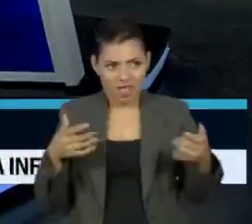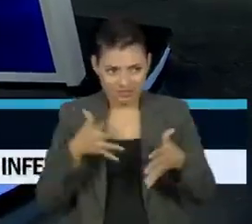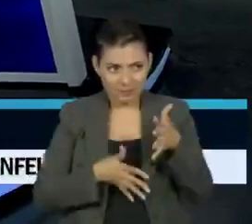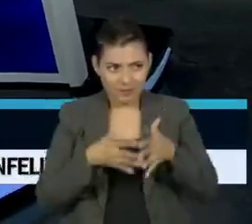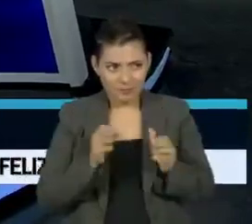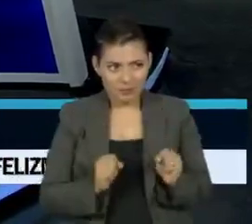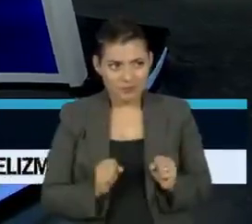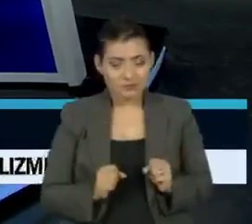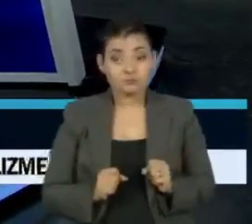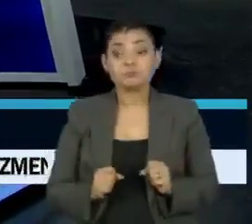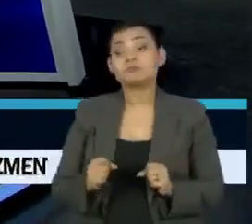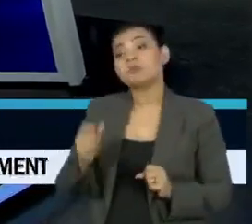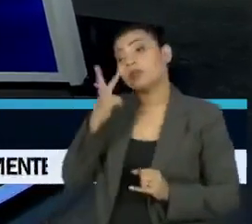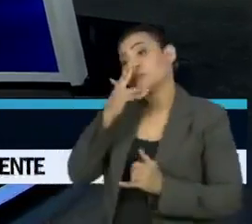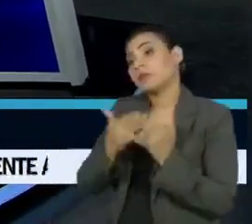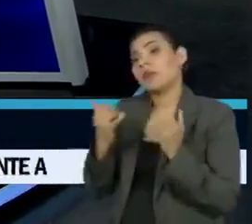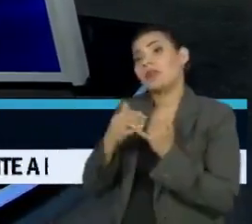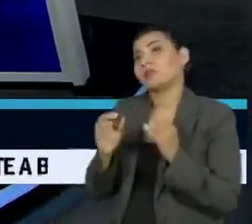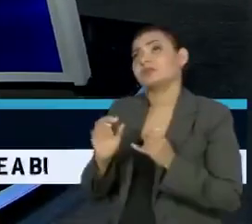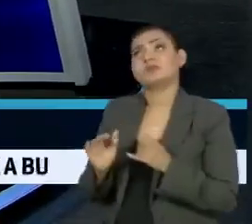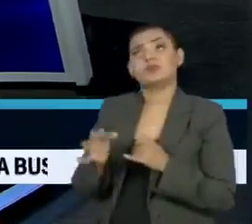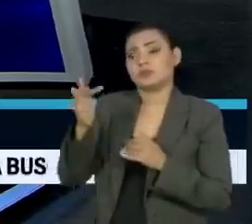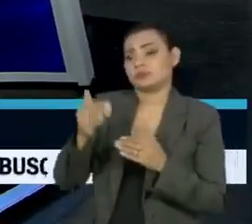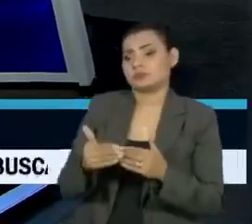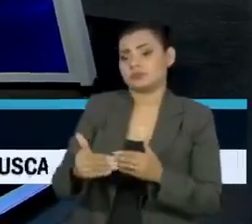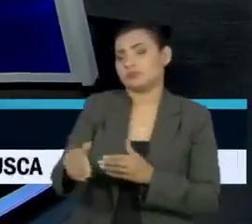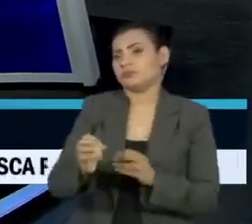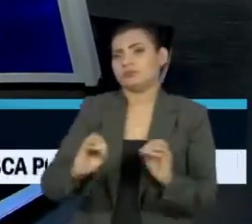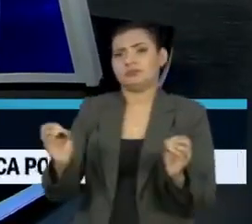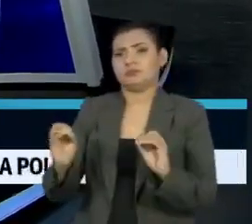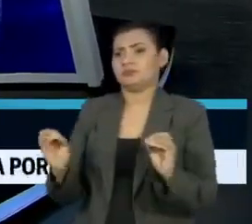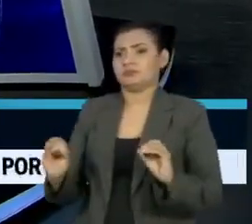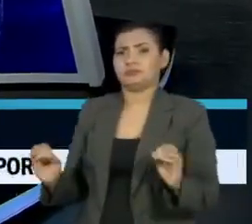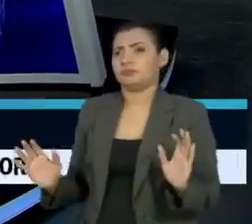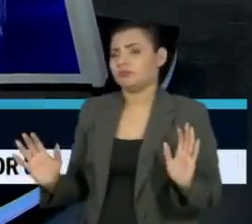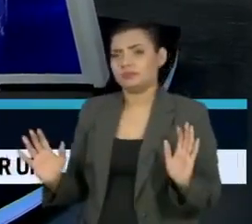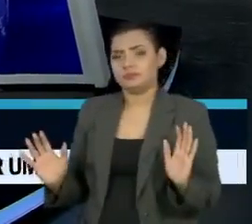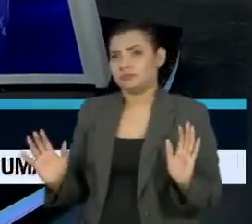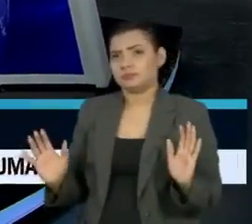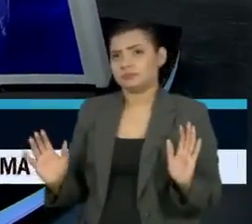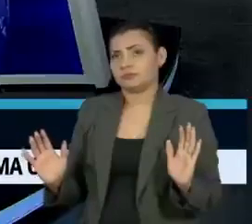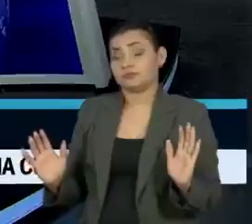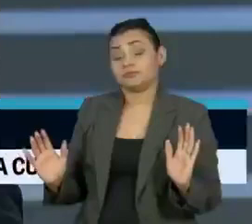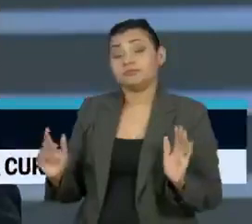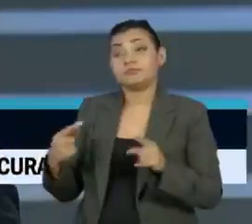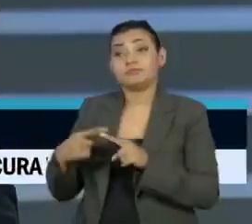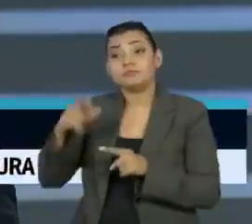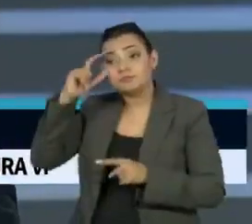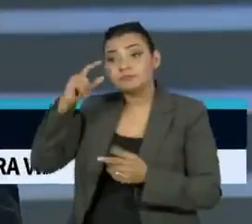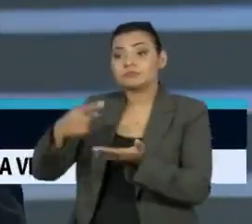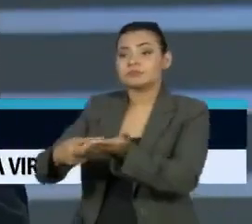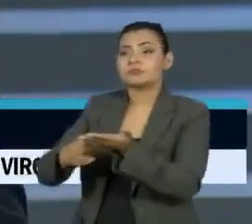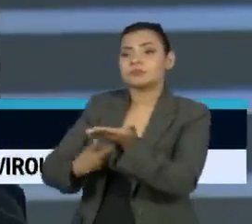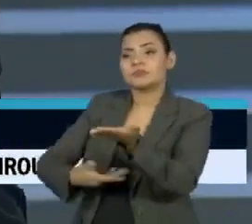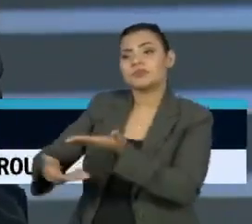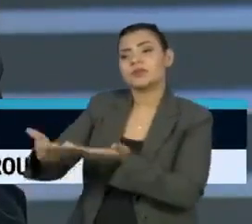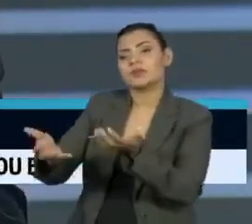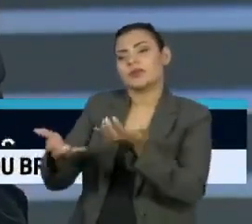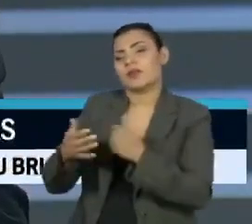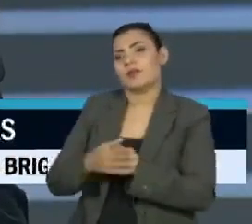eu tenho impressão que a Médio prazo não porque hoje o baile vem é o homem de acordo multilateral